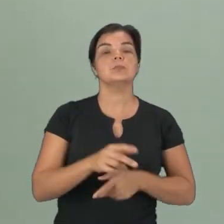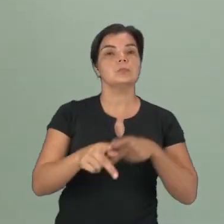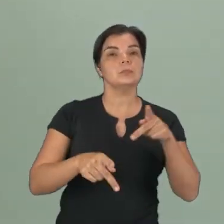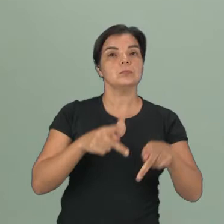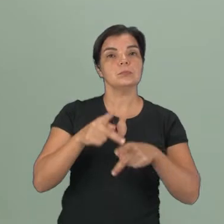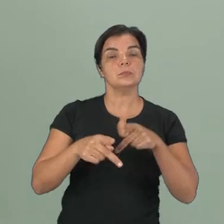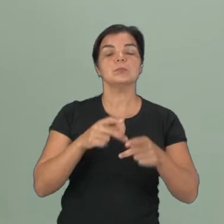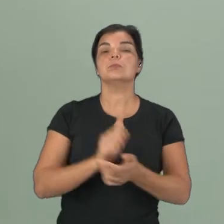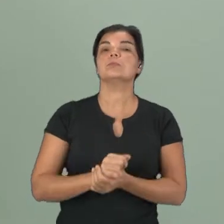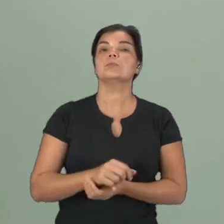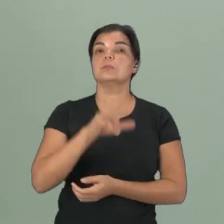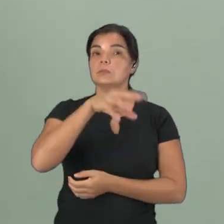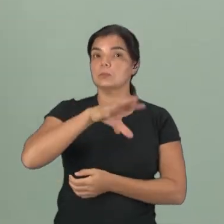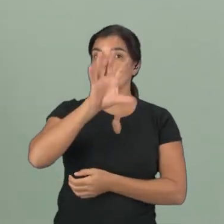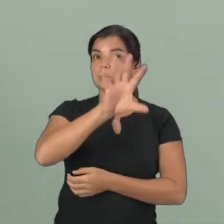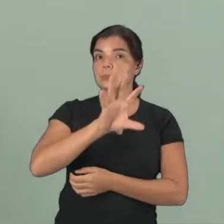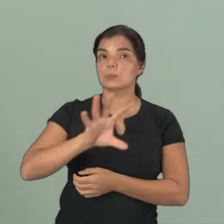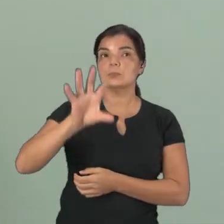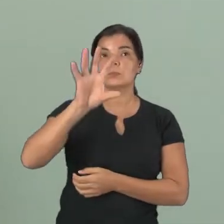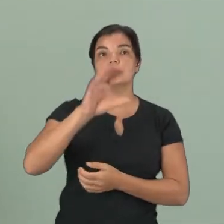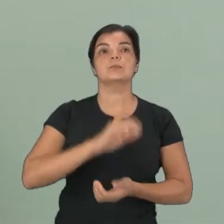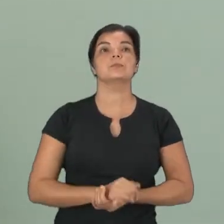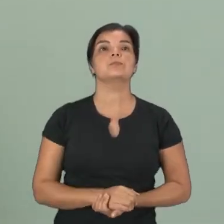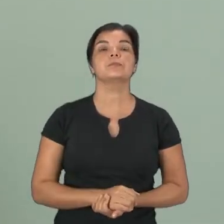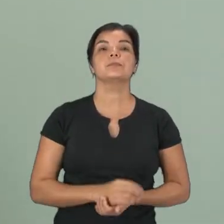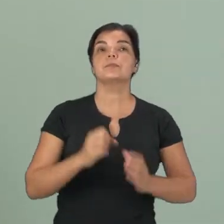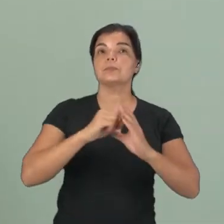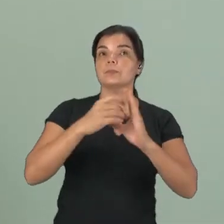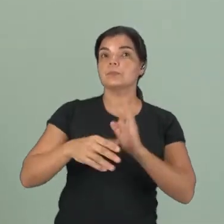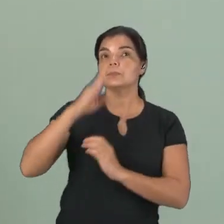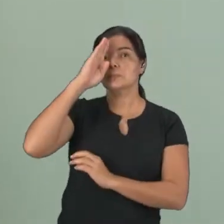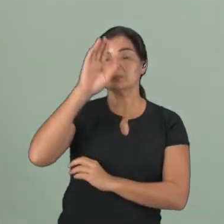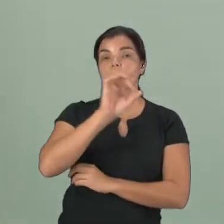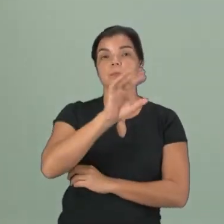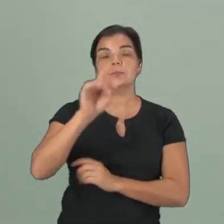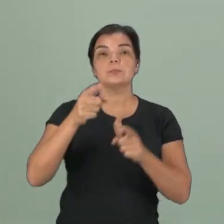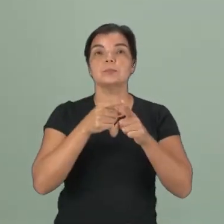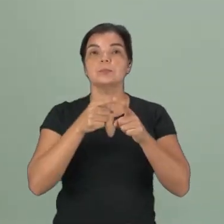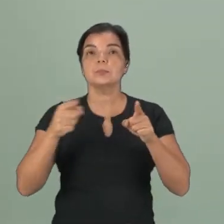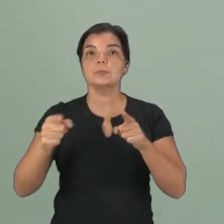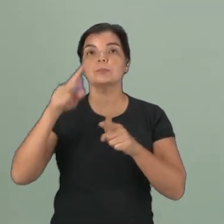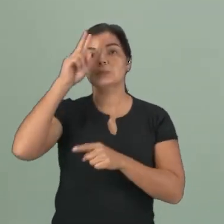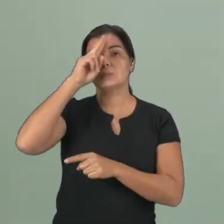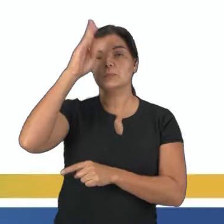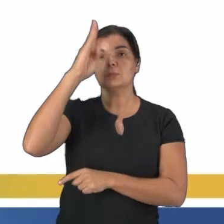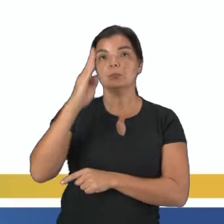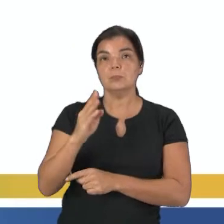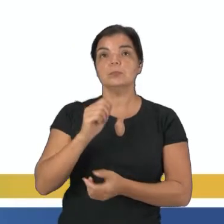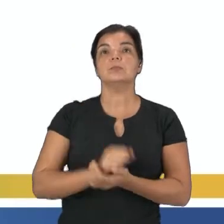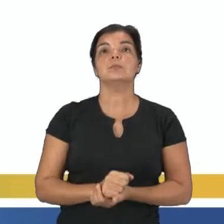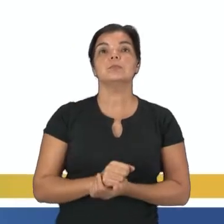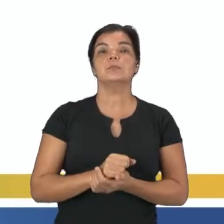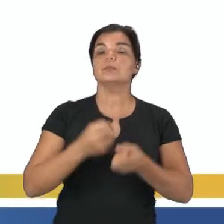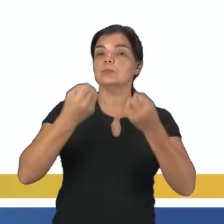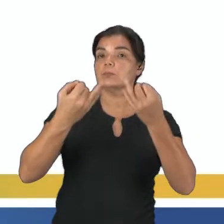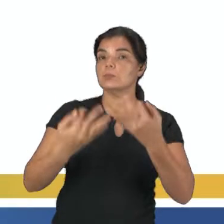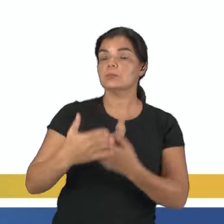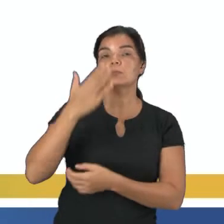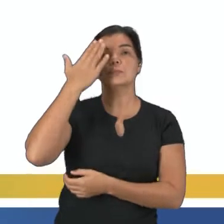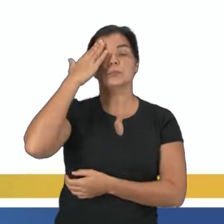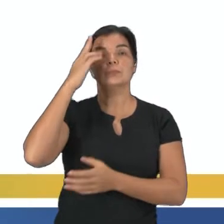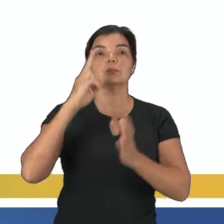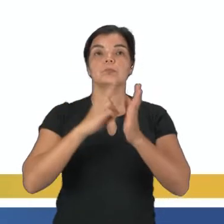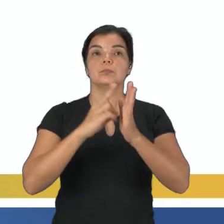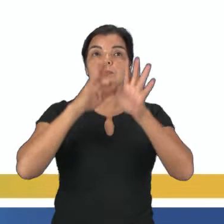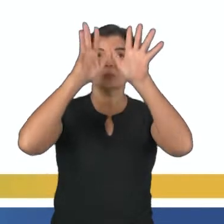populações aqui da nossa região. Então vamos lá, observe. Características principais de cada período da história do Brasil segundo a concepção